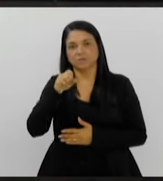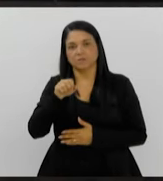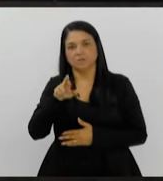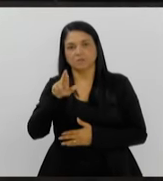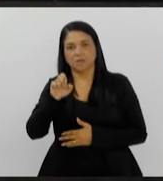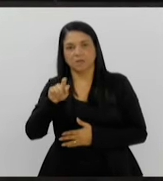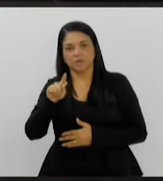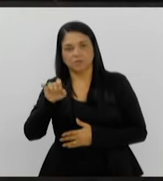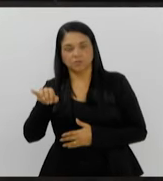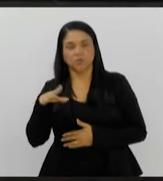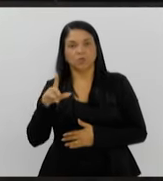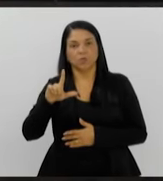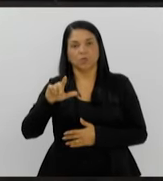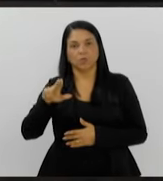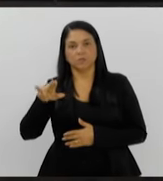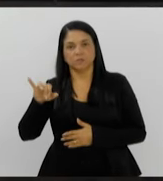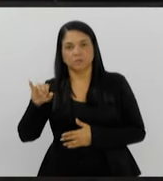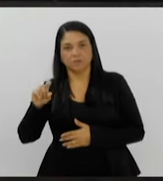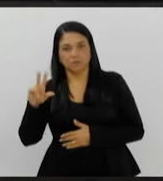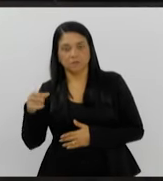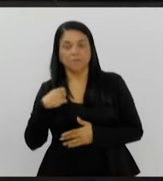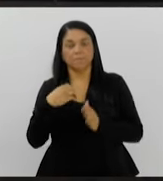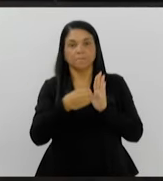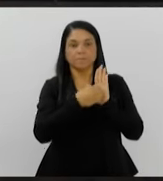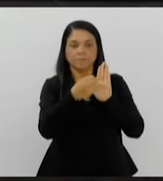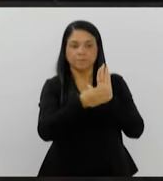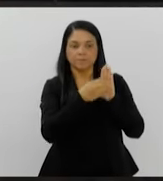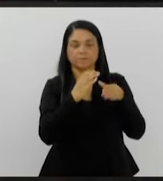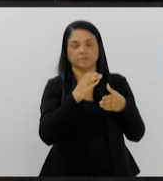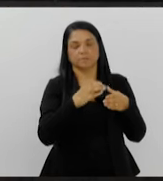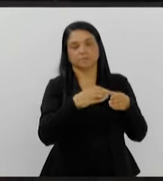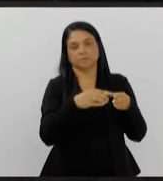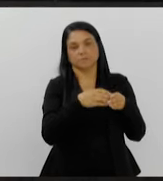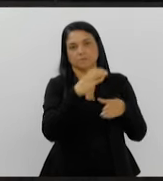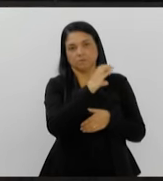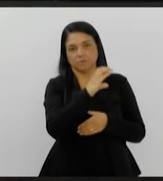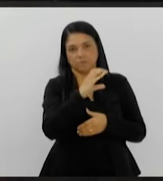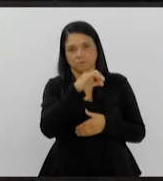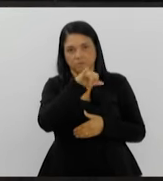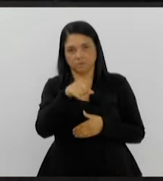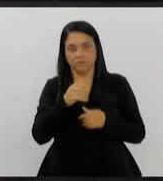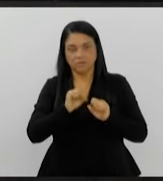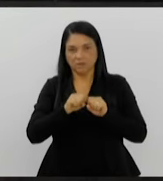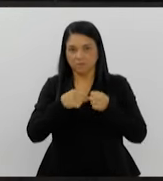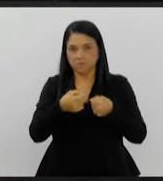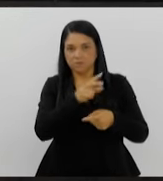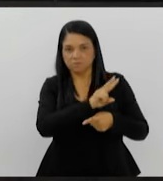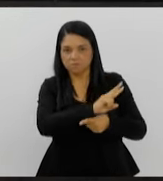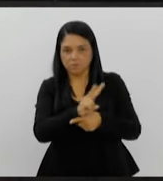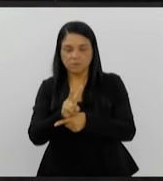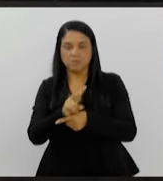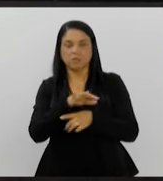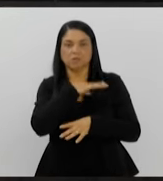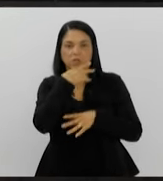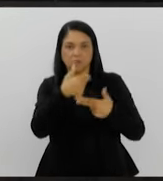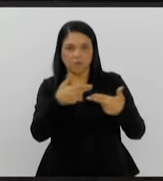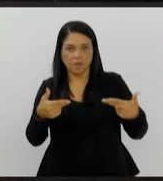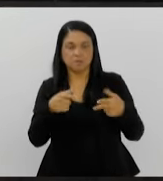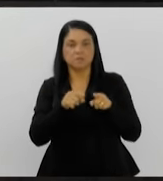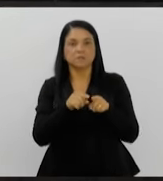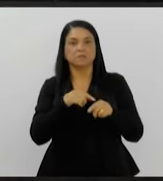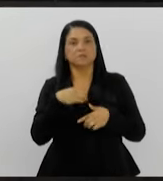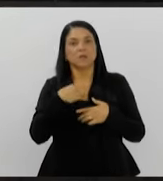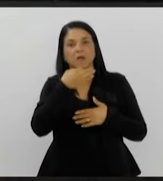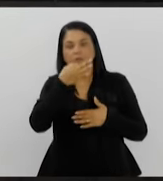Macedo pendendo de pareceres das comissões Constituição e Justiça de defesa e proteção dos animais de assuntos municipais